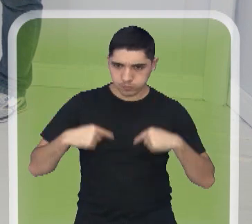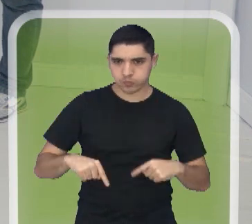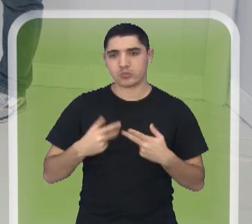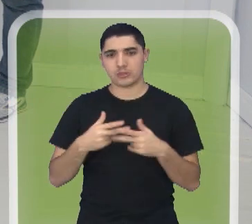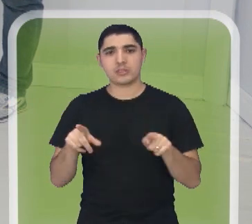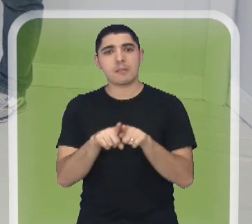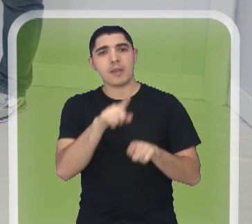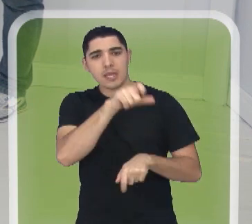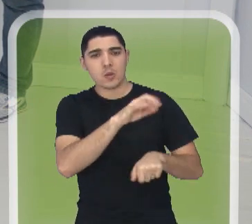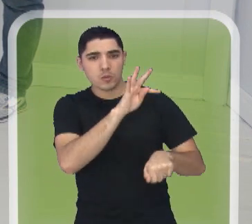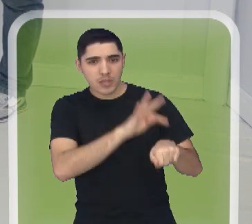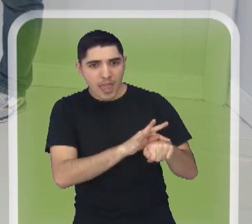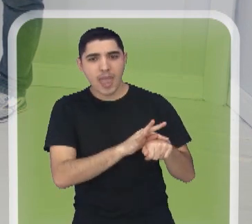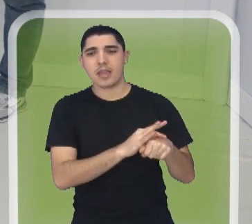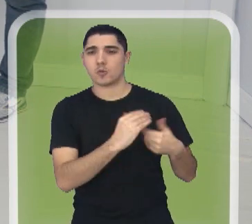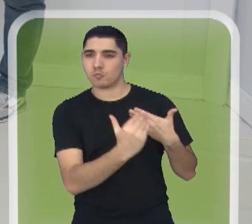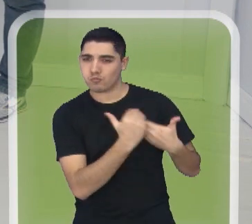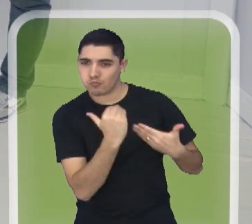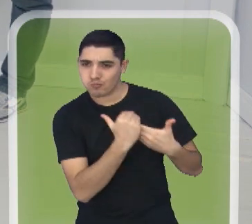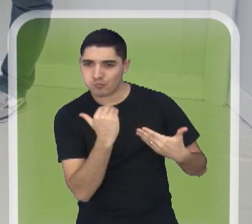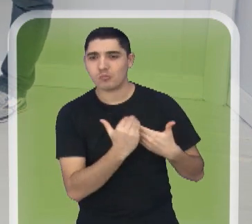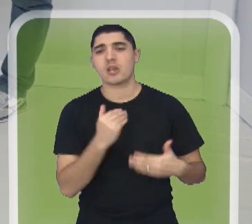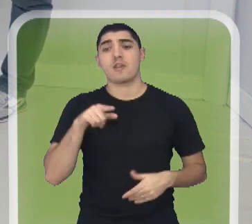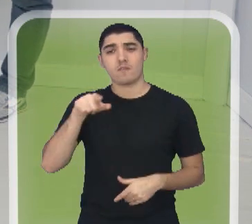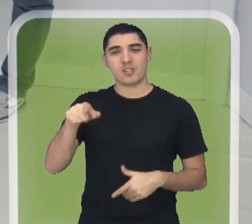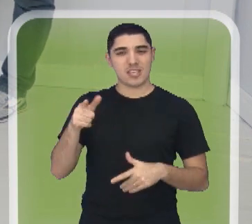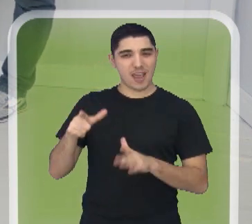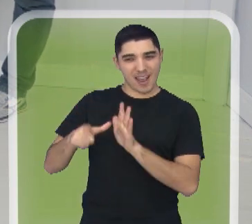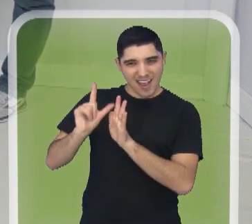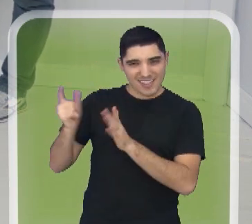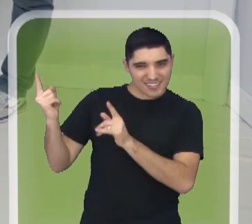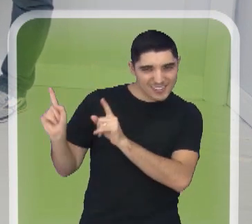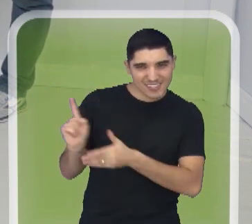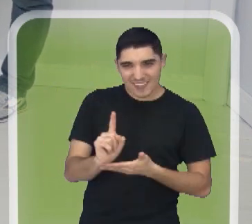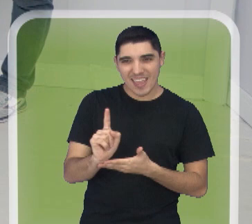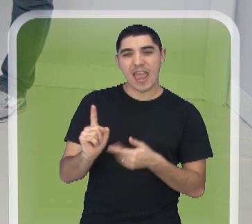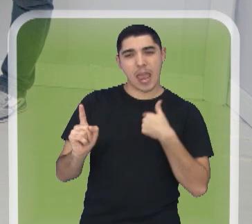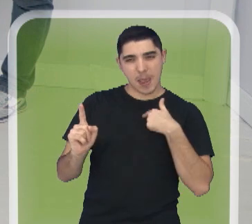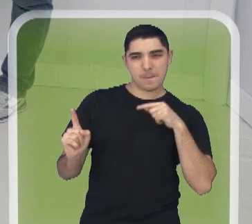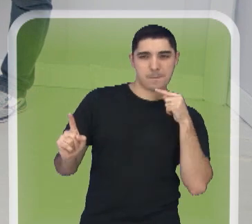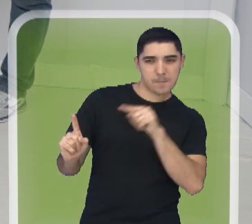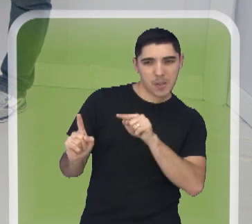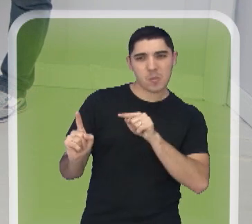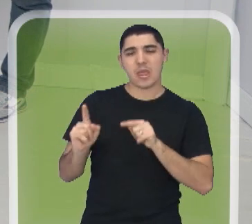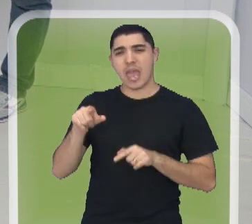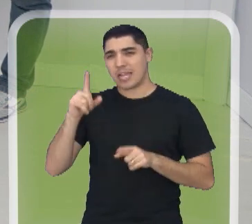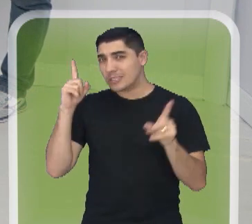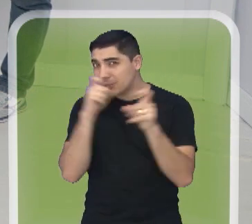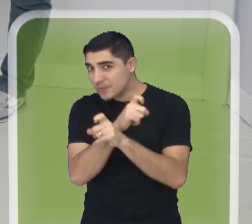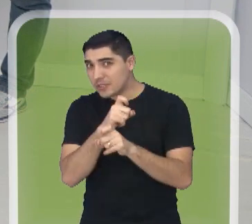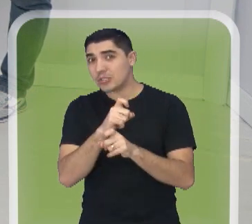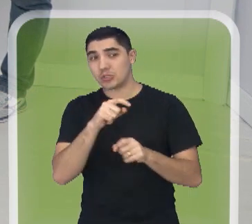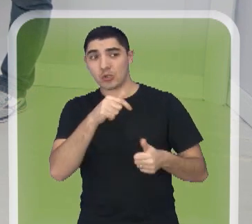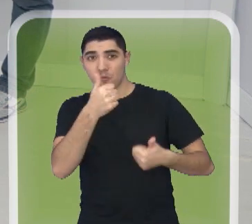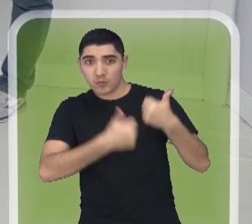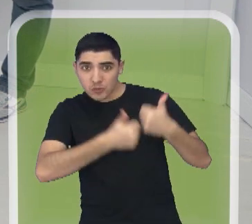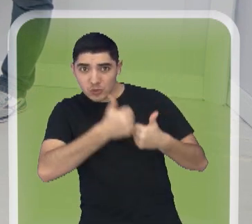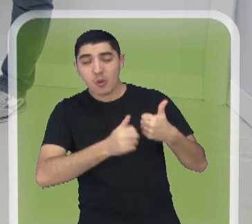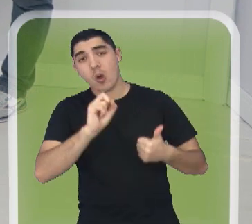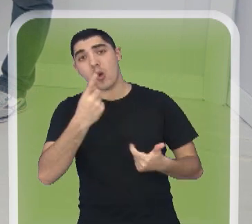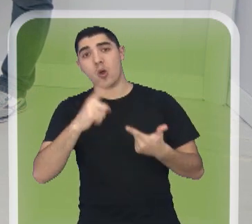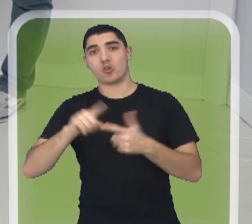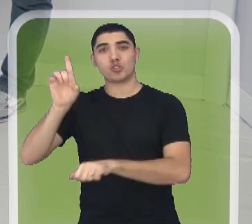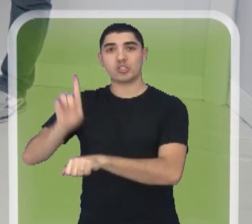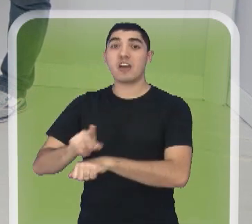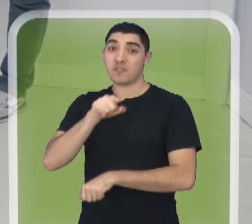treinador fala e tudo mais. E eu te falei da outra vez que você esteve aqui, se era mais difícil ser jogador ou ser dirigente, você falou, puta, com certeza é